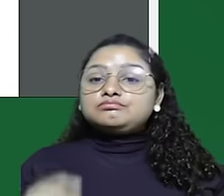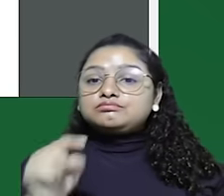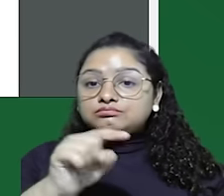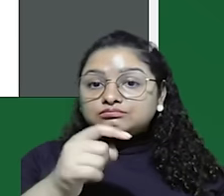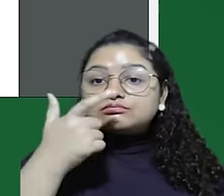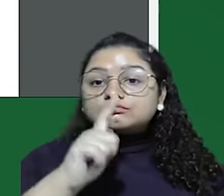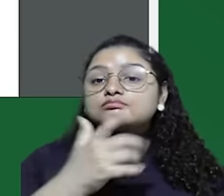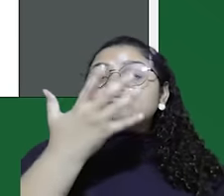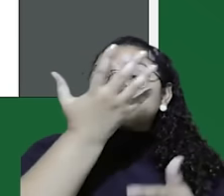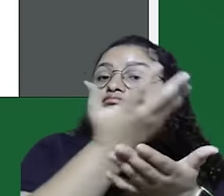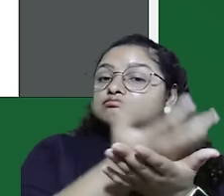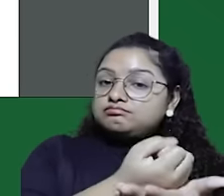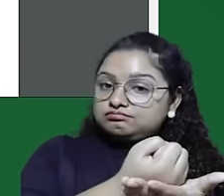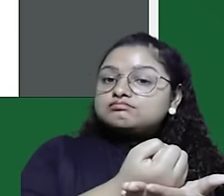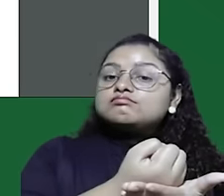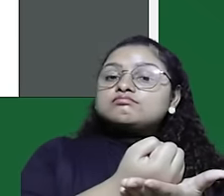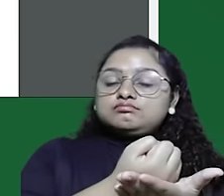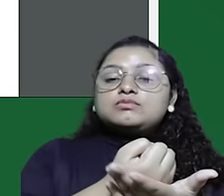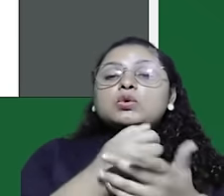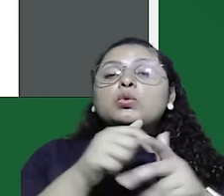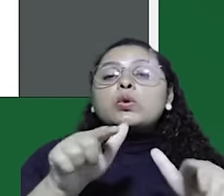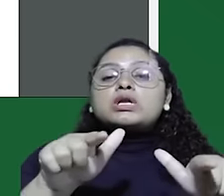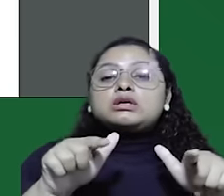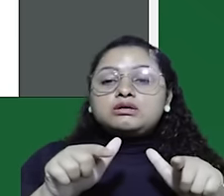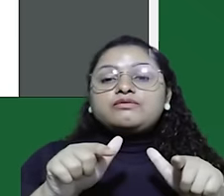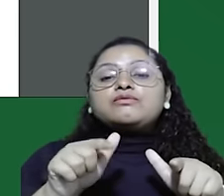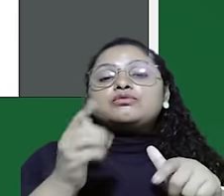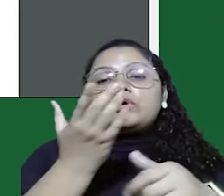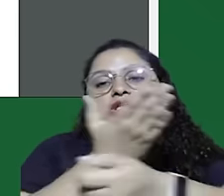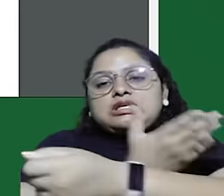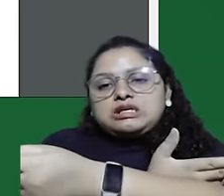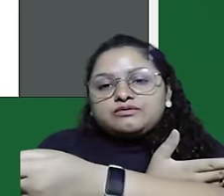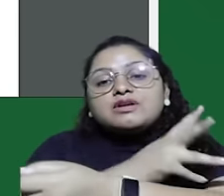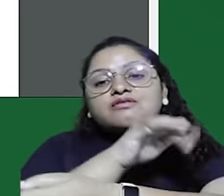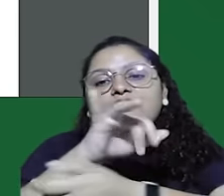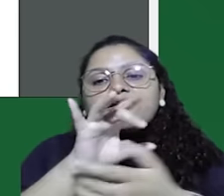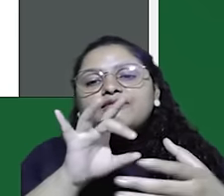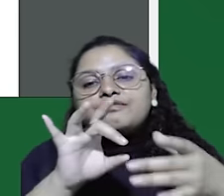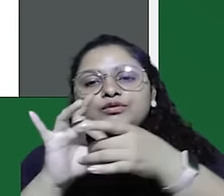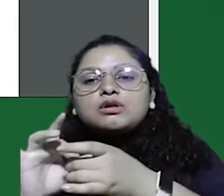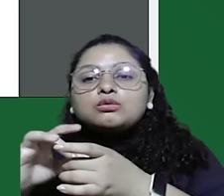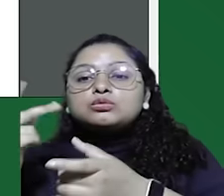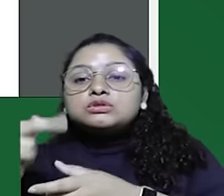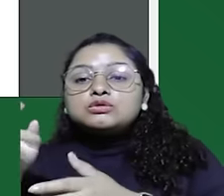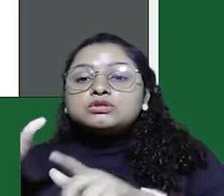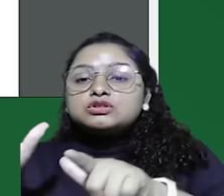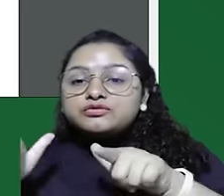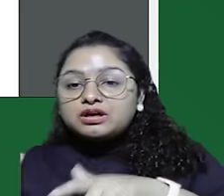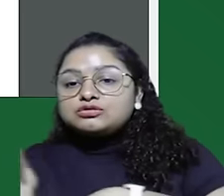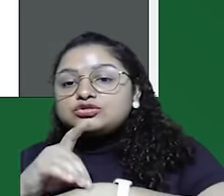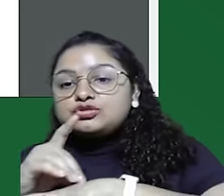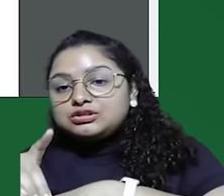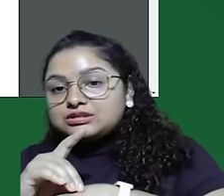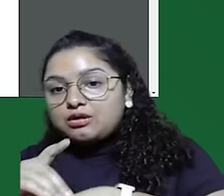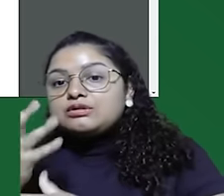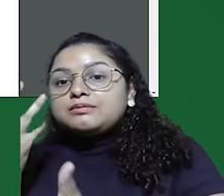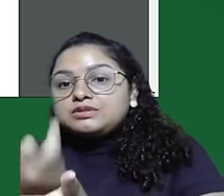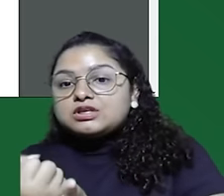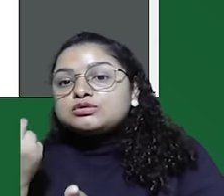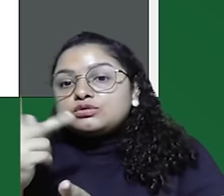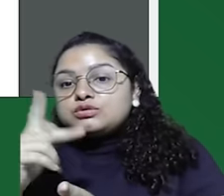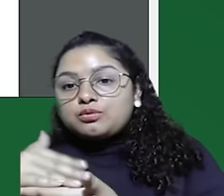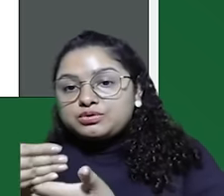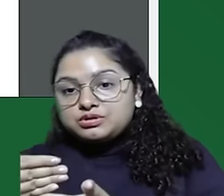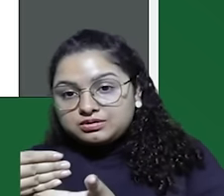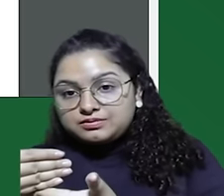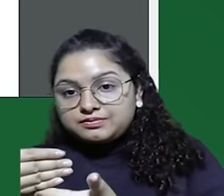instalação do arquivo que vai assinar que vai fazer o vínculo entre o seu certificado digital instalado na sua máquina e em pleno